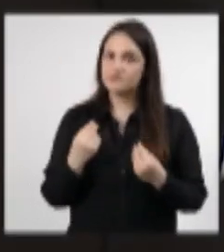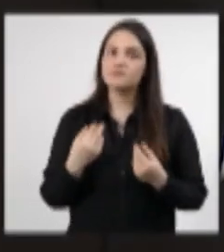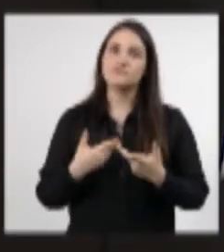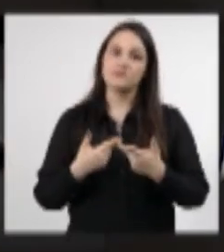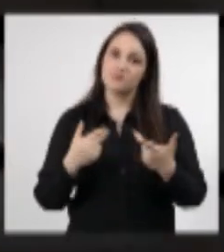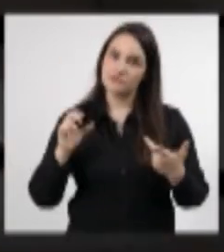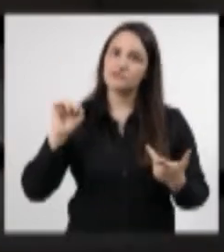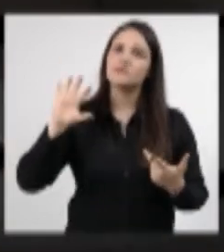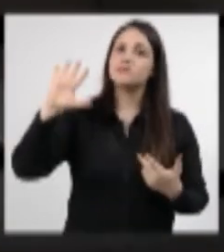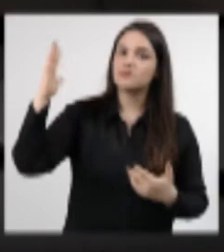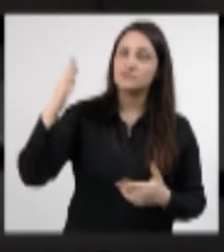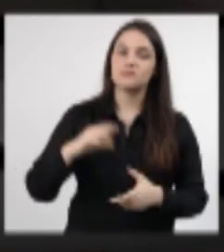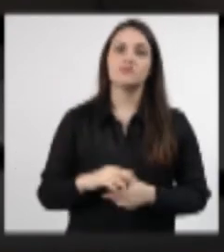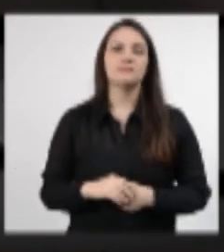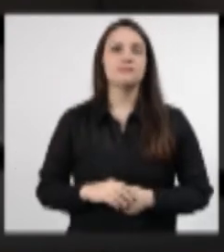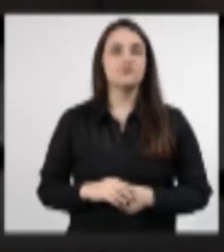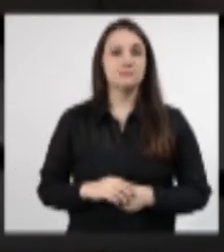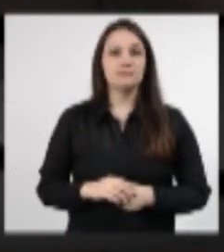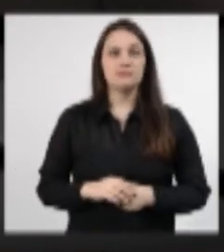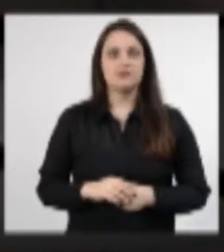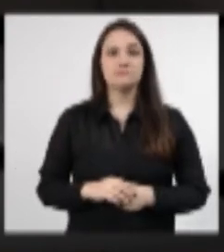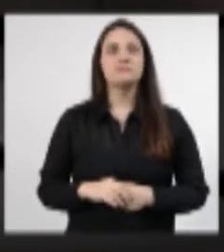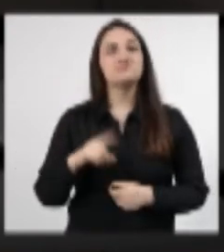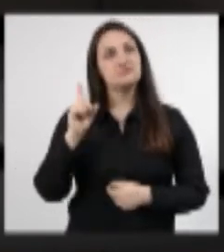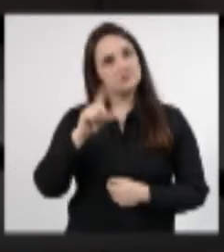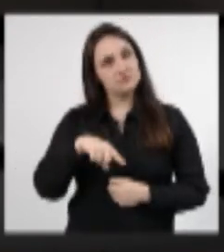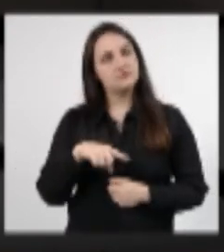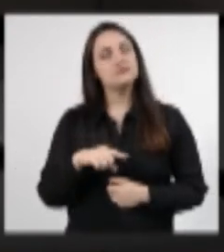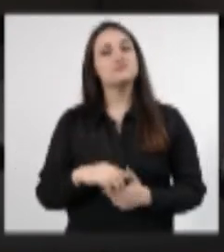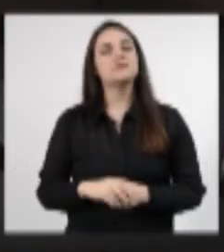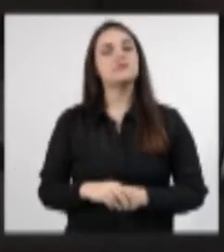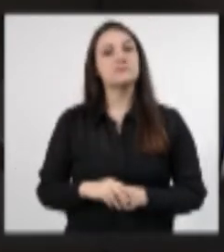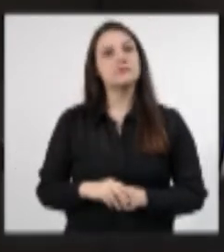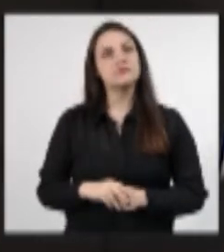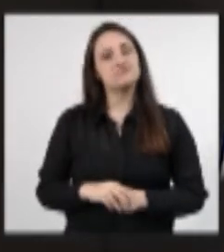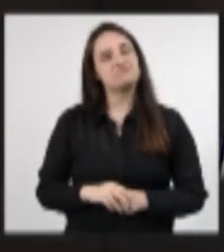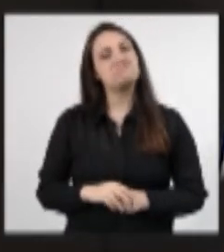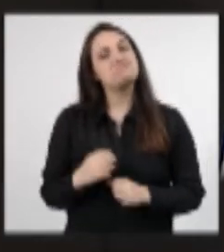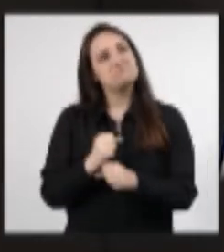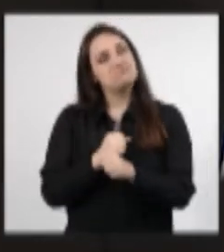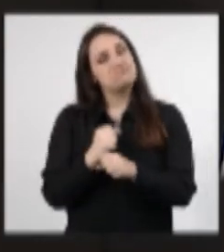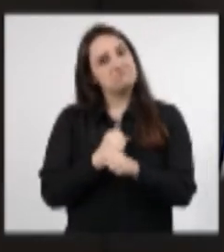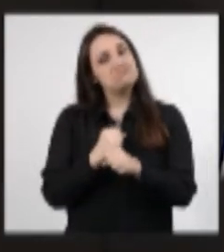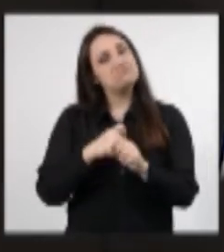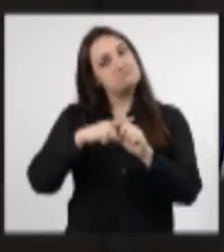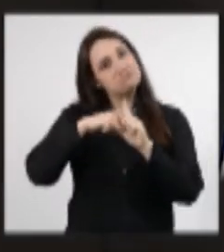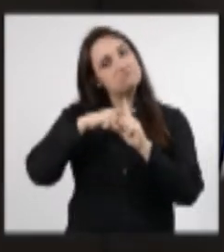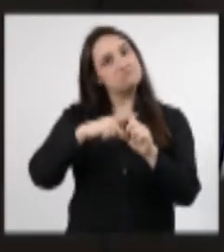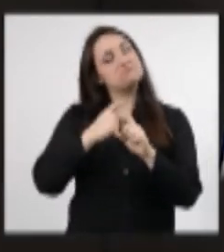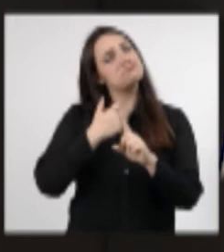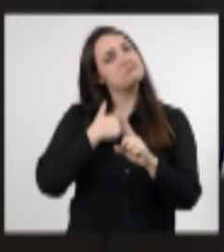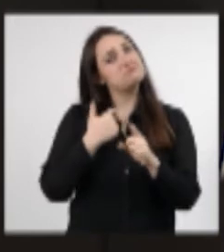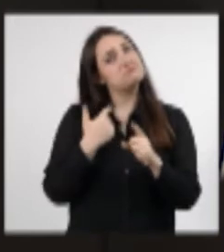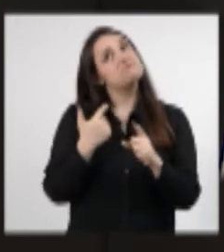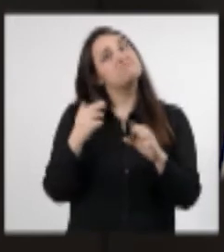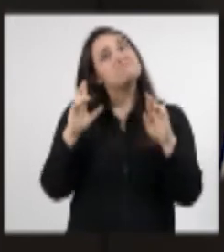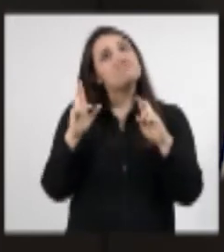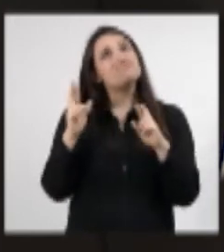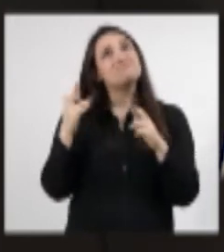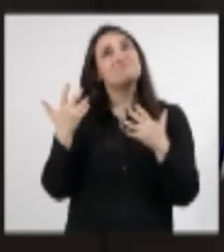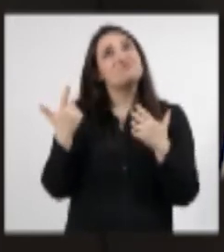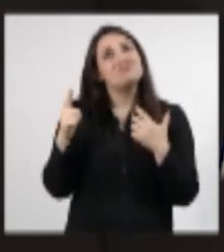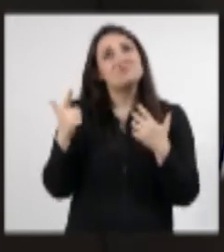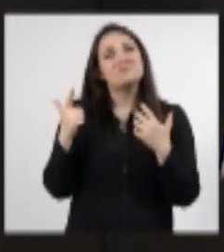muitas ocorrências. Realmente para nós foi um ano extremamente positivo. E conforme dito, a gente espera que não aconteça